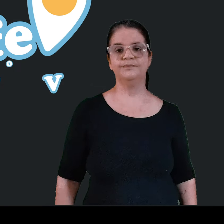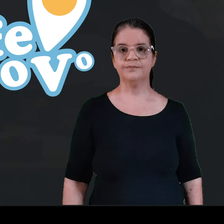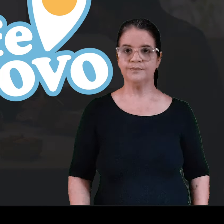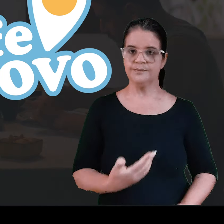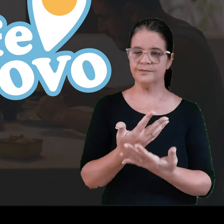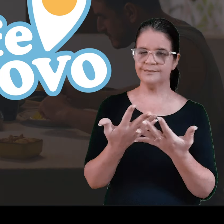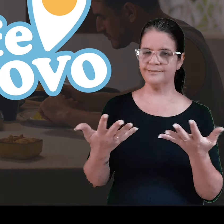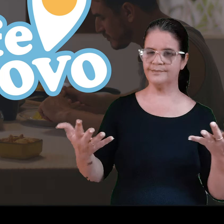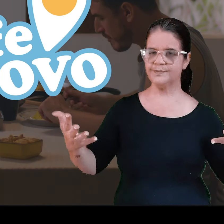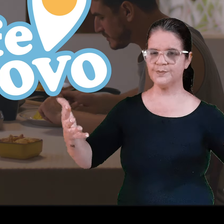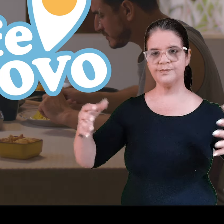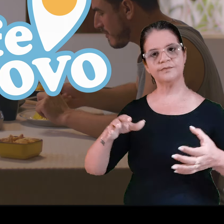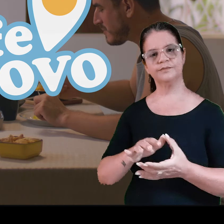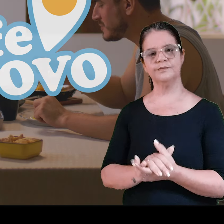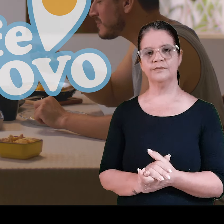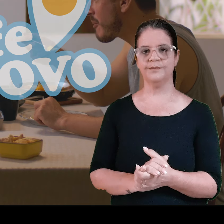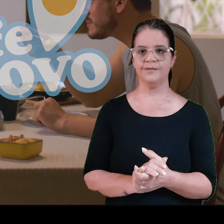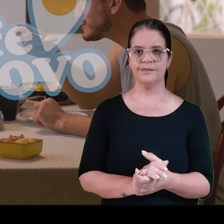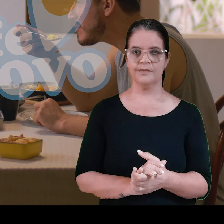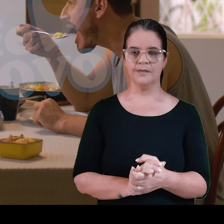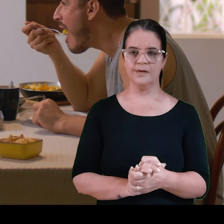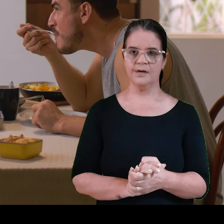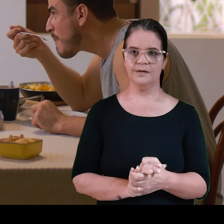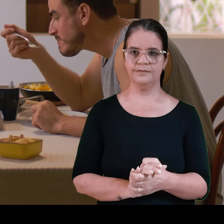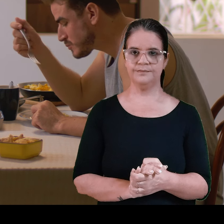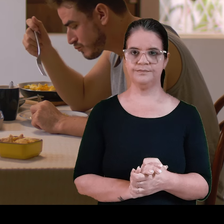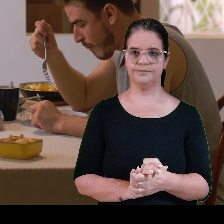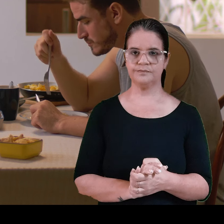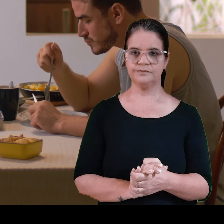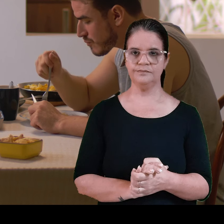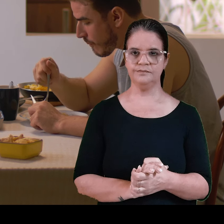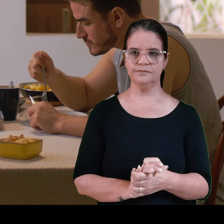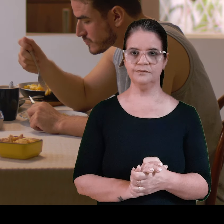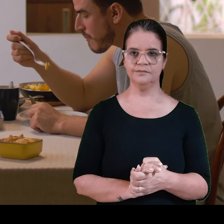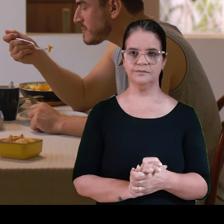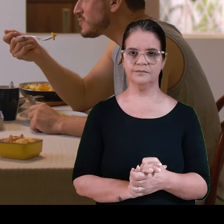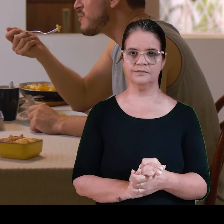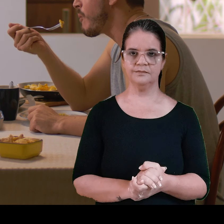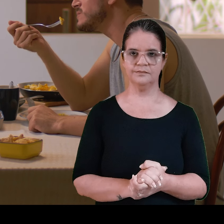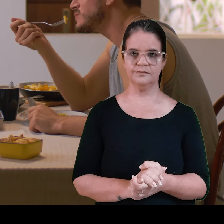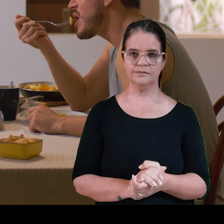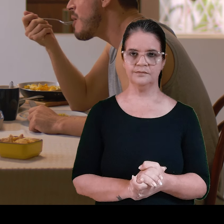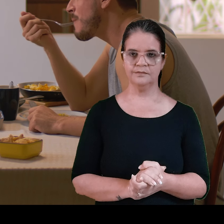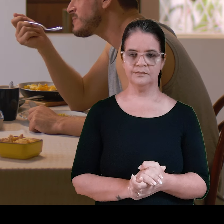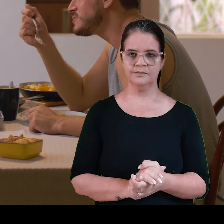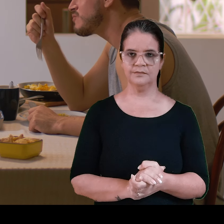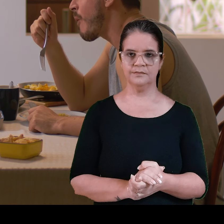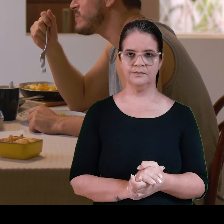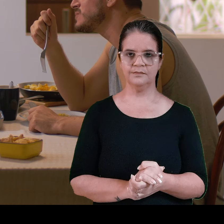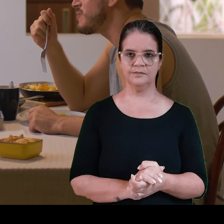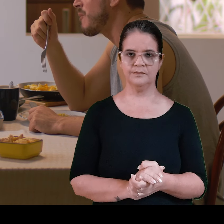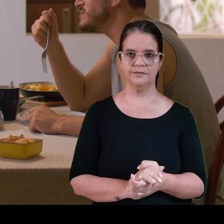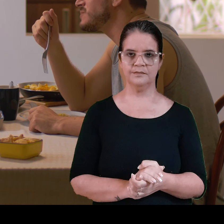Recife é um ovo. Alice e João Vítor estão sentados a uma mesa. Ele é branco, forte, tem cabelos escuros, nariz grande e barba por